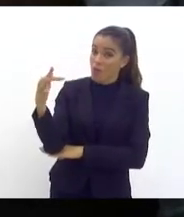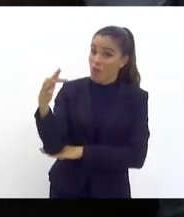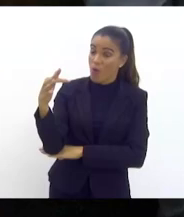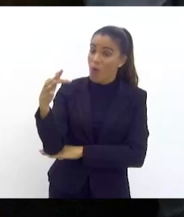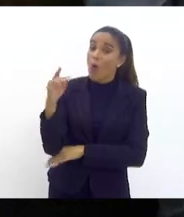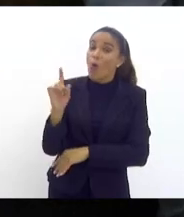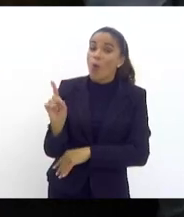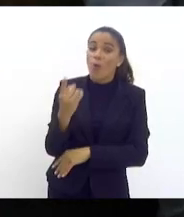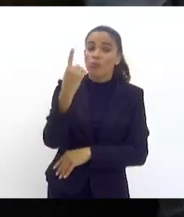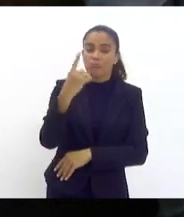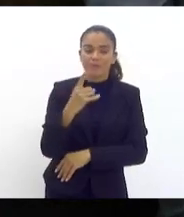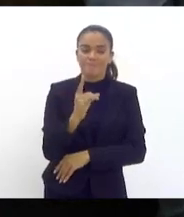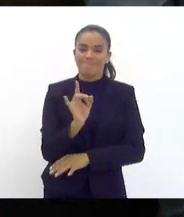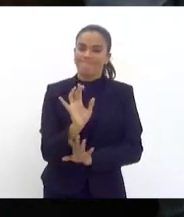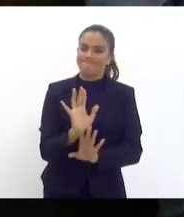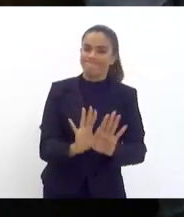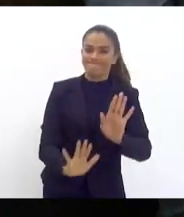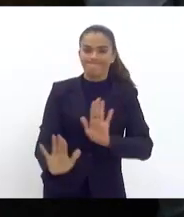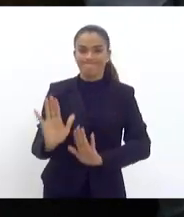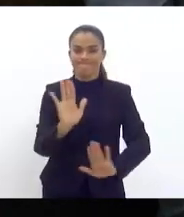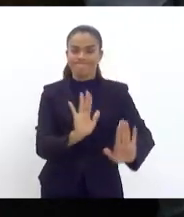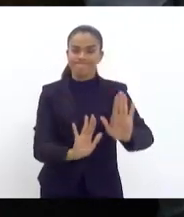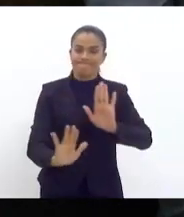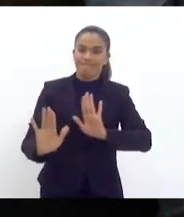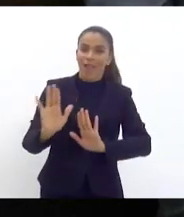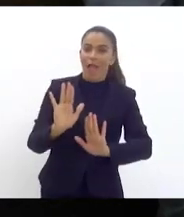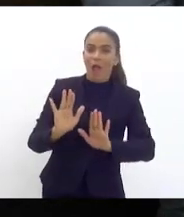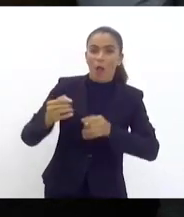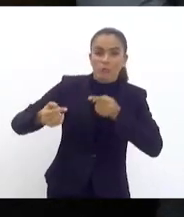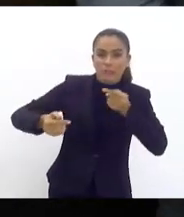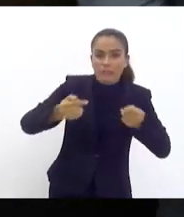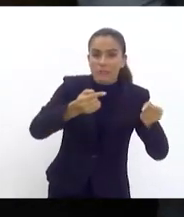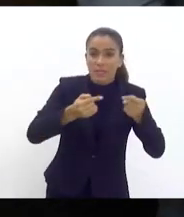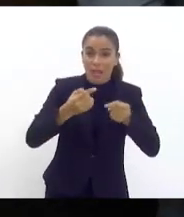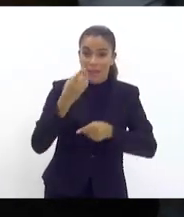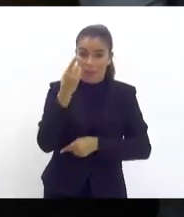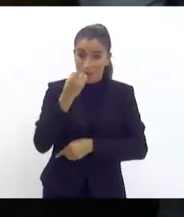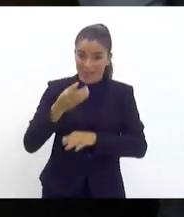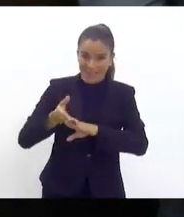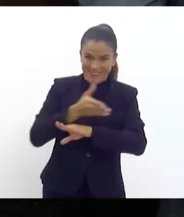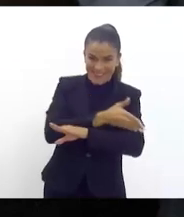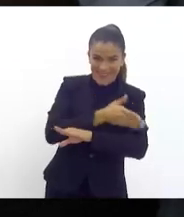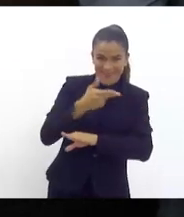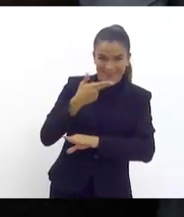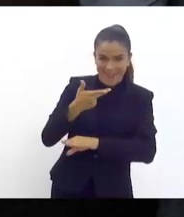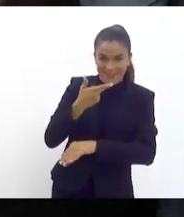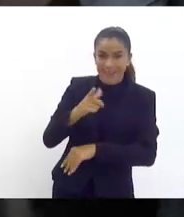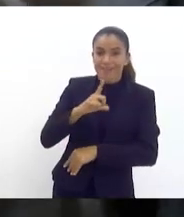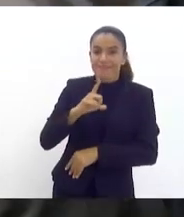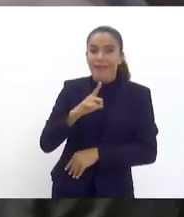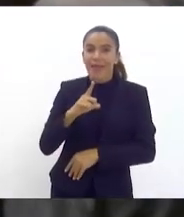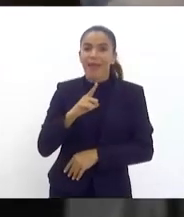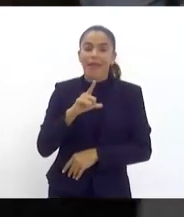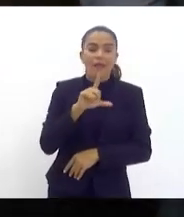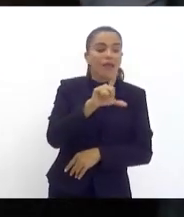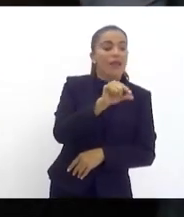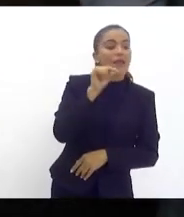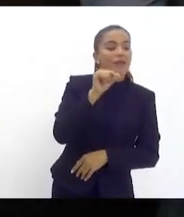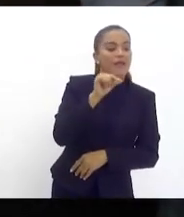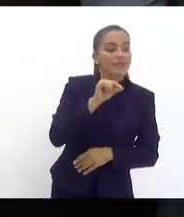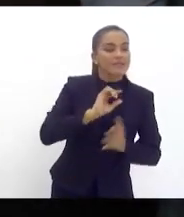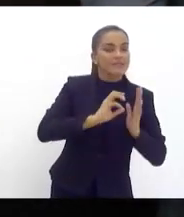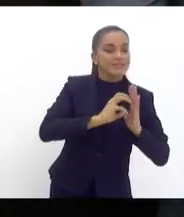nosso era abrir essa prerrogativa e todos aqueles deputados, como eu disse anteriormente, que têm alguma predileção a uma pauta ou